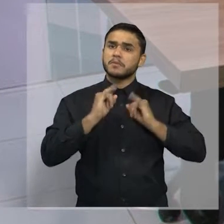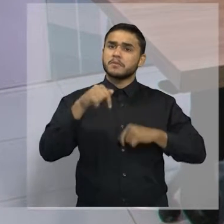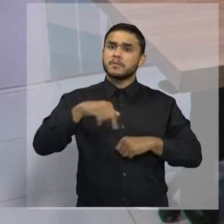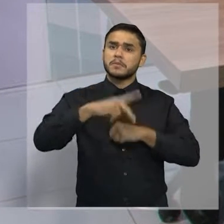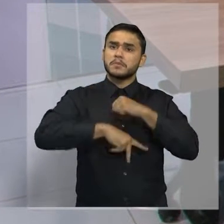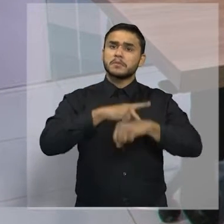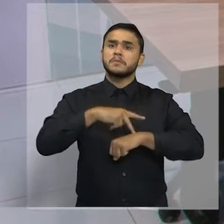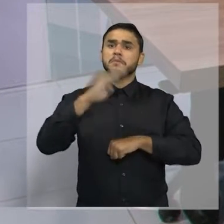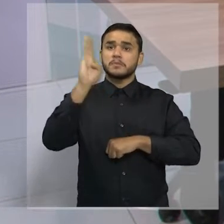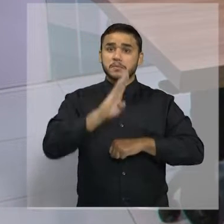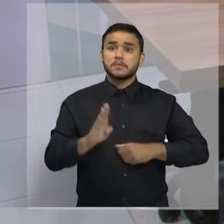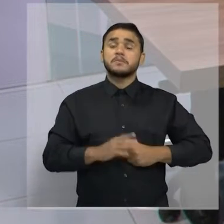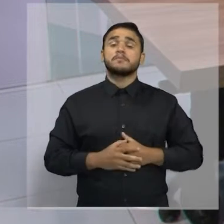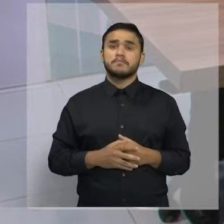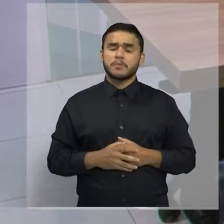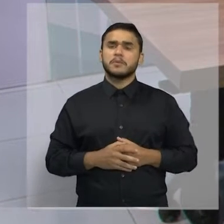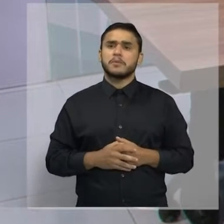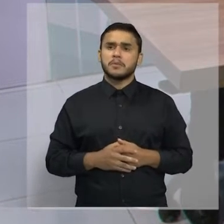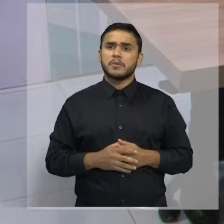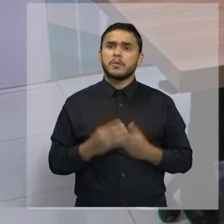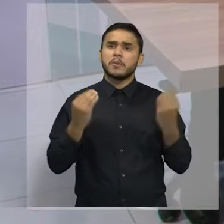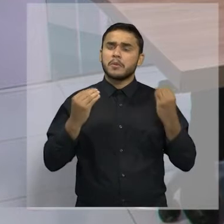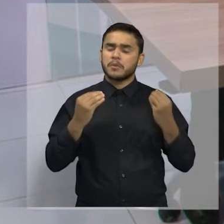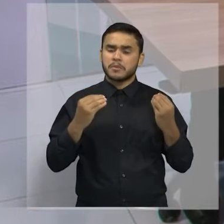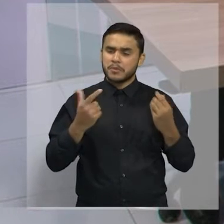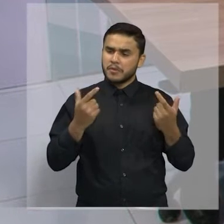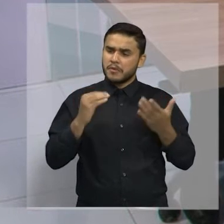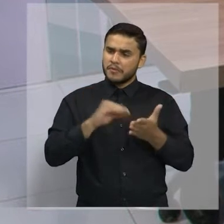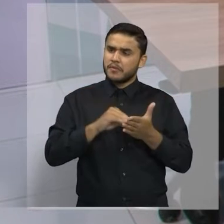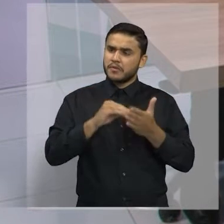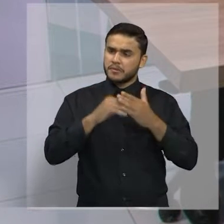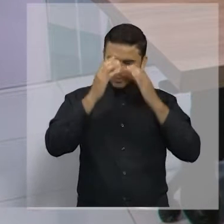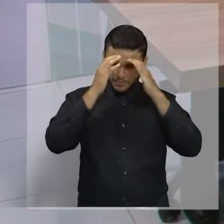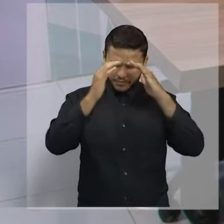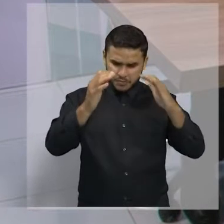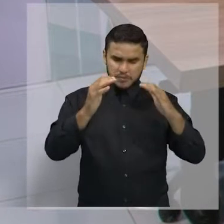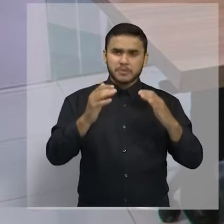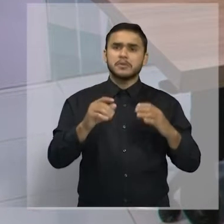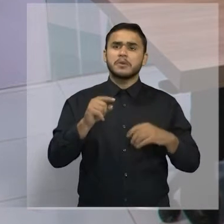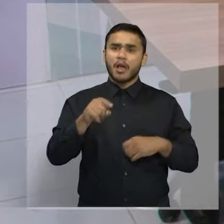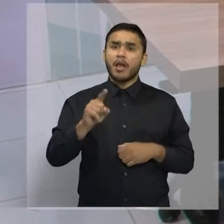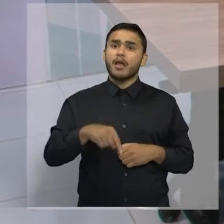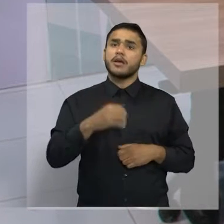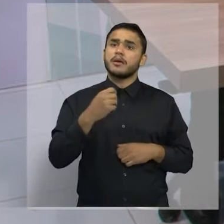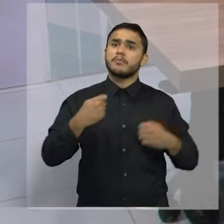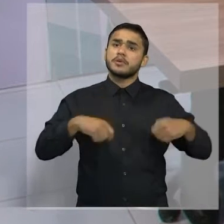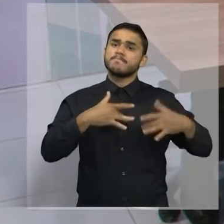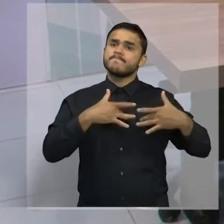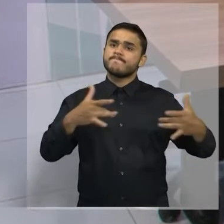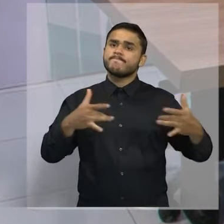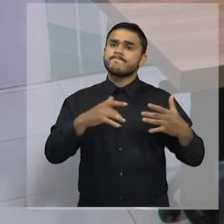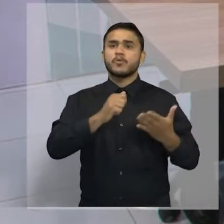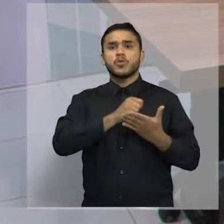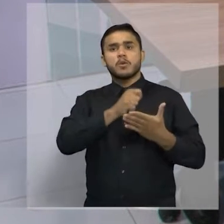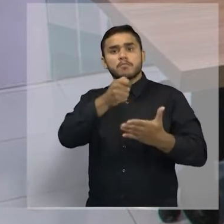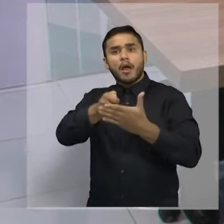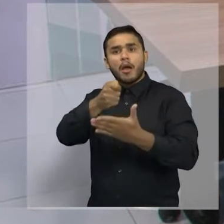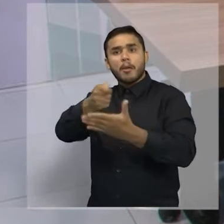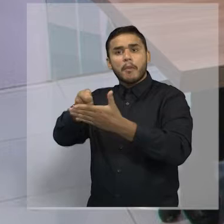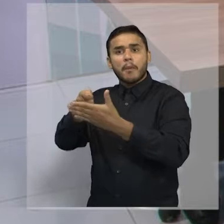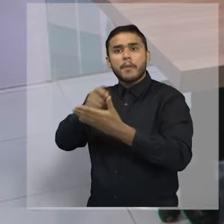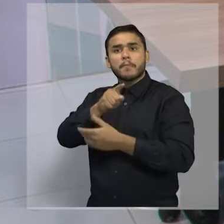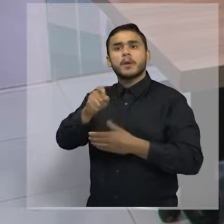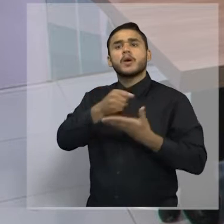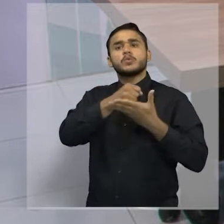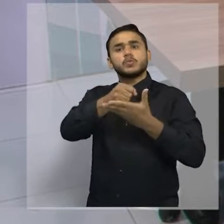Brasil se não desrespeitar, se não ferir o princípio da solidariedade, que essa é uma